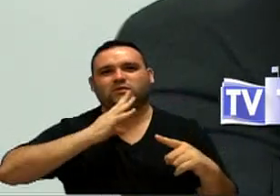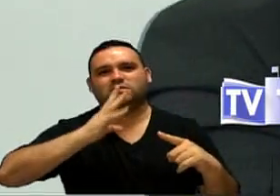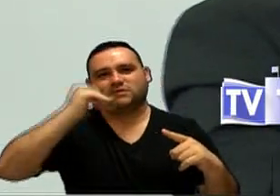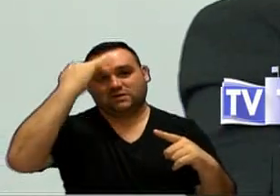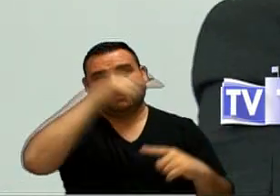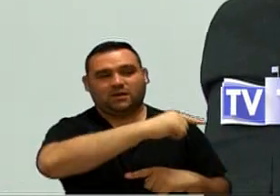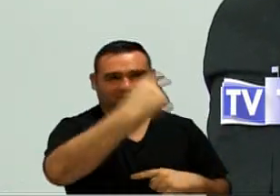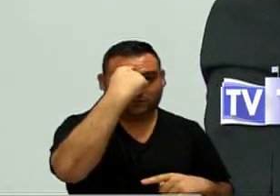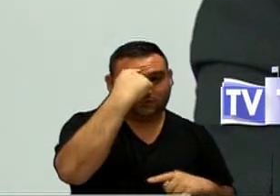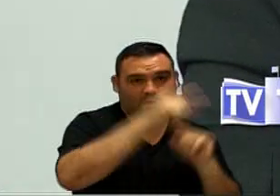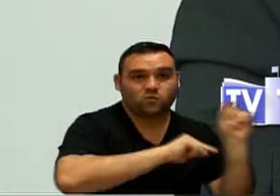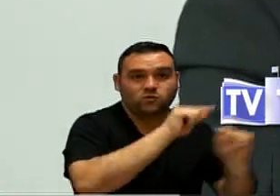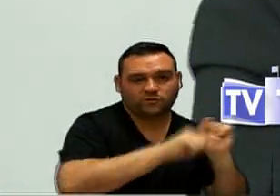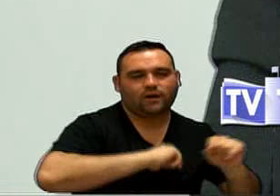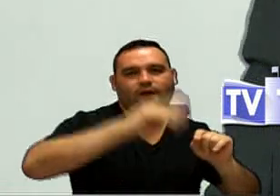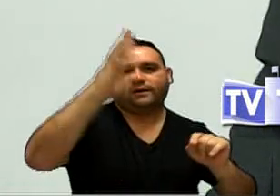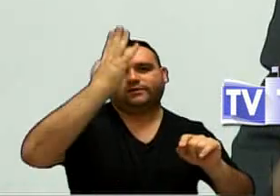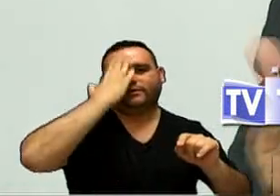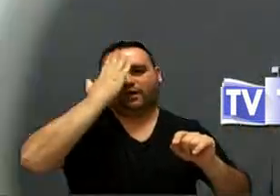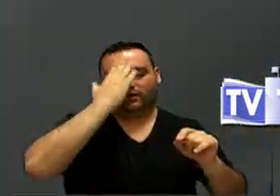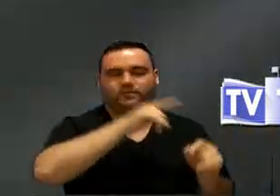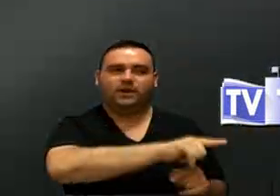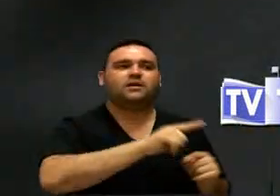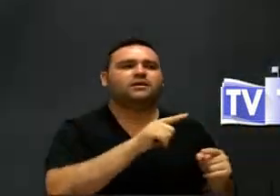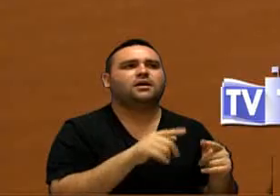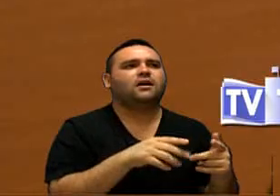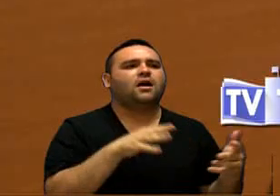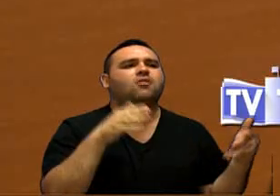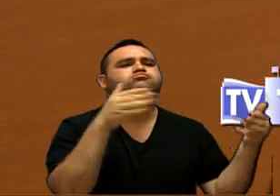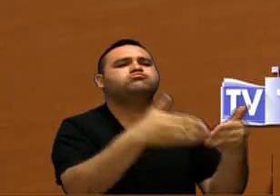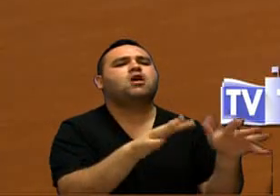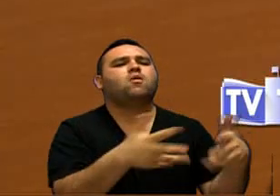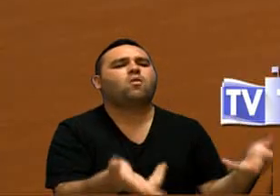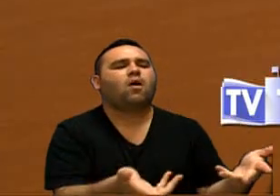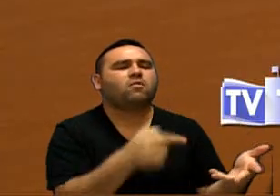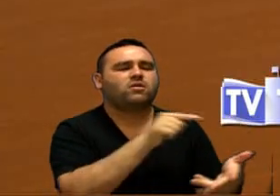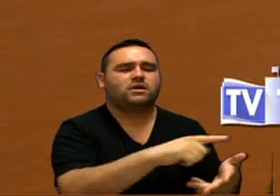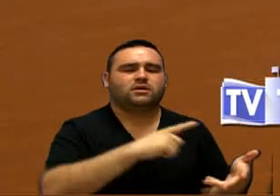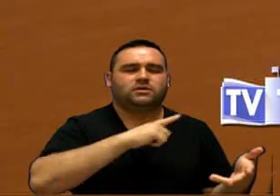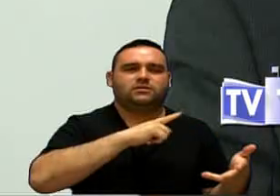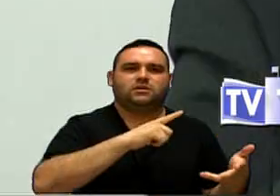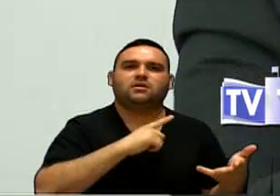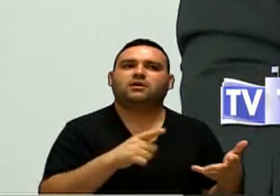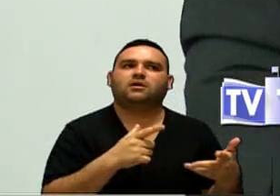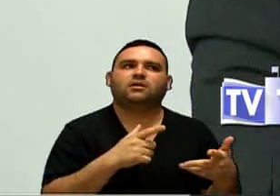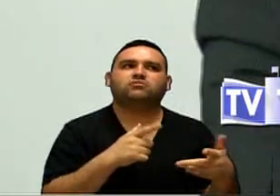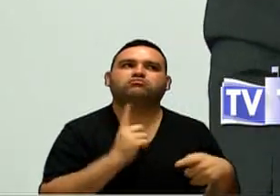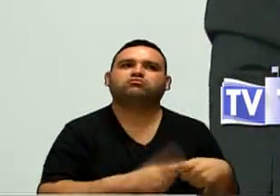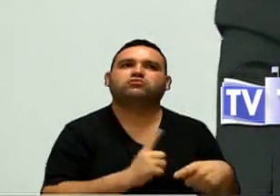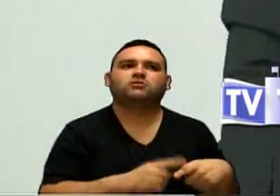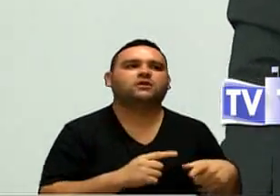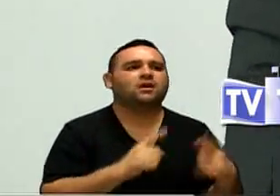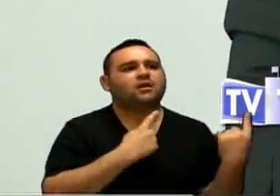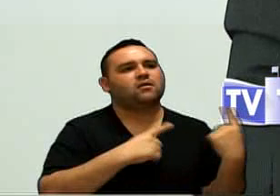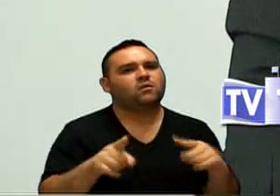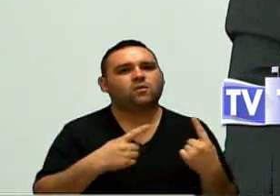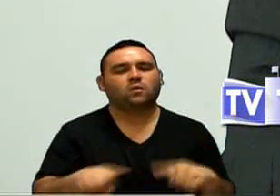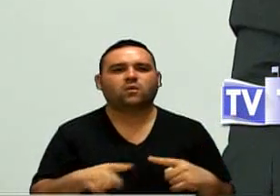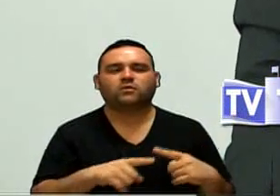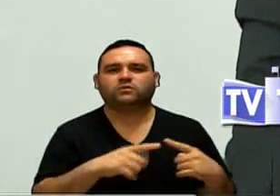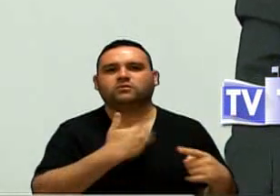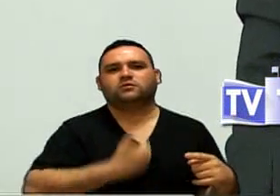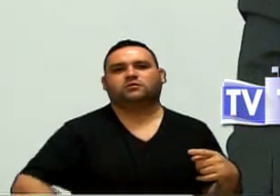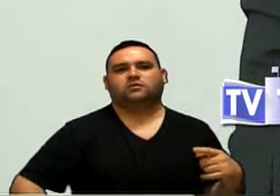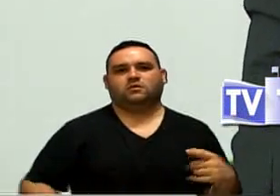as intenções do Manga. Nós sabemos qual a razão, as razões pelas quais ele resolveu fazer oposição sistemática